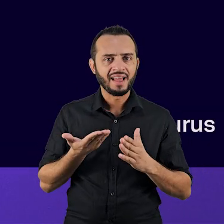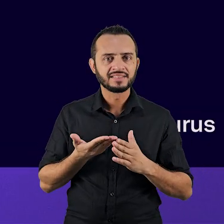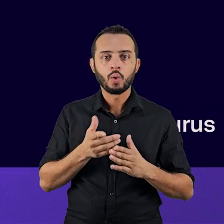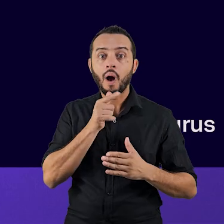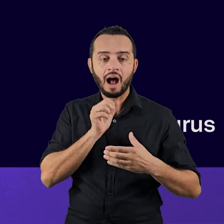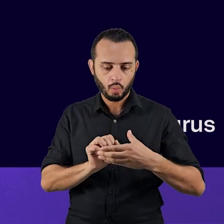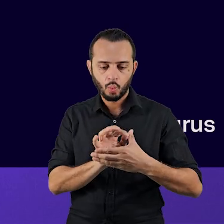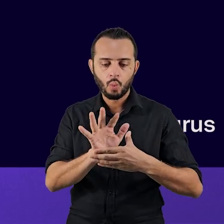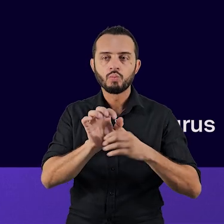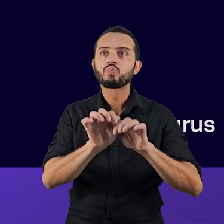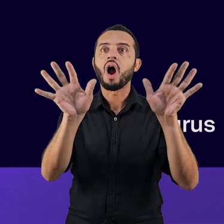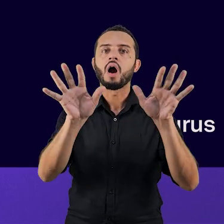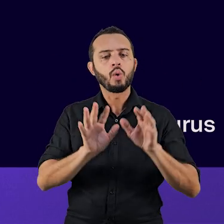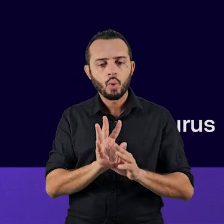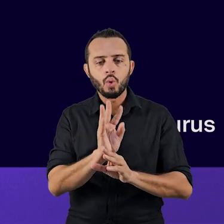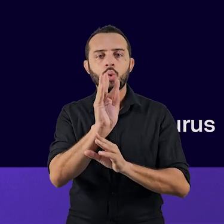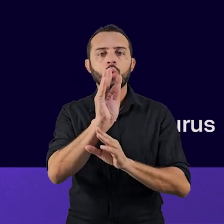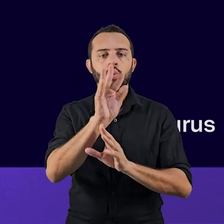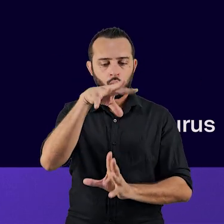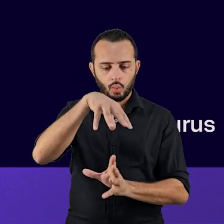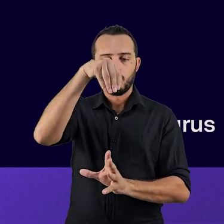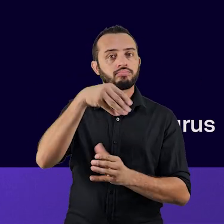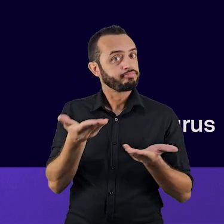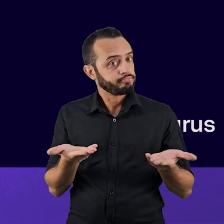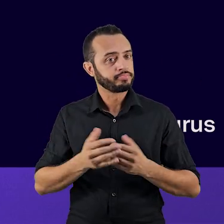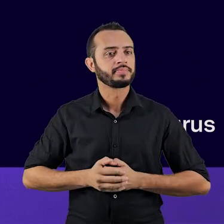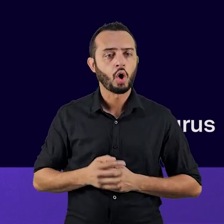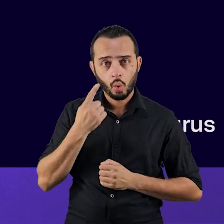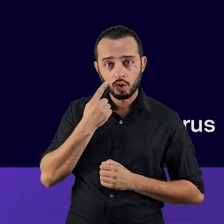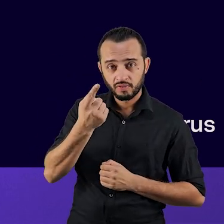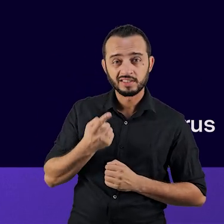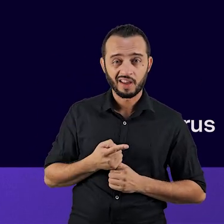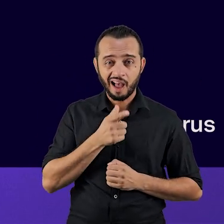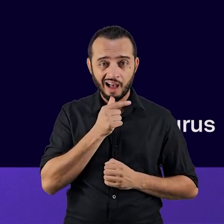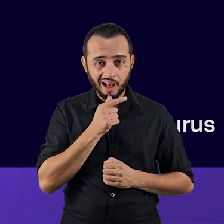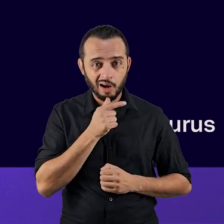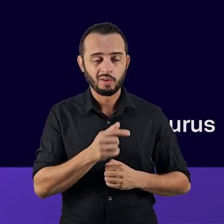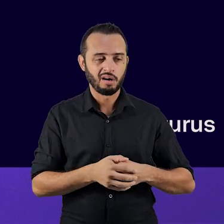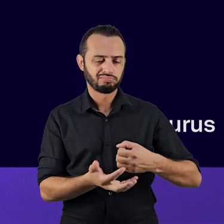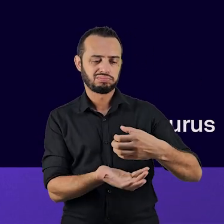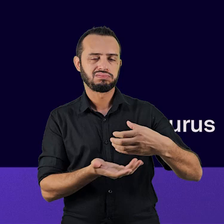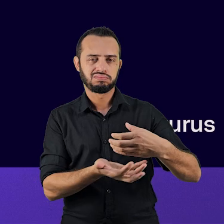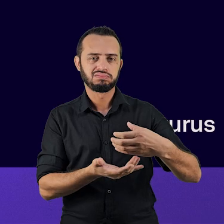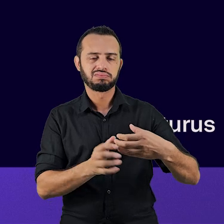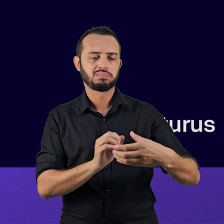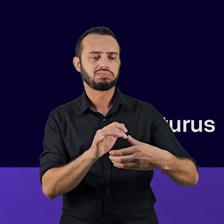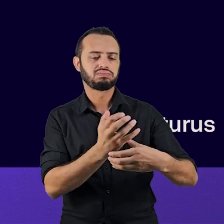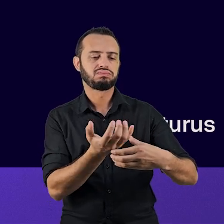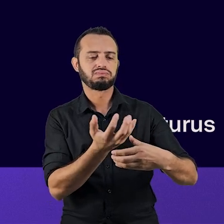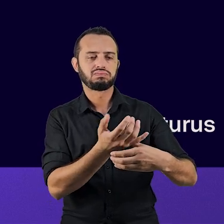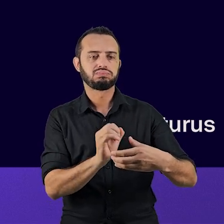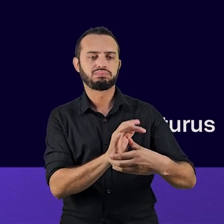calcula. Quando você vai ferver a água e a água toda evapora, tem vários cenários na quais essas moléculas podem